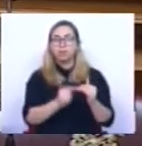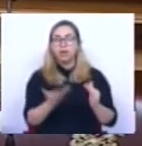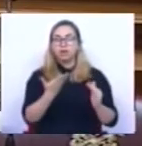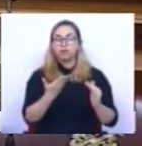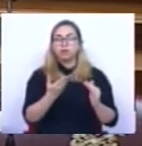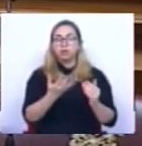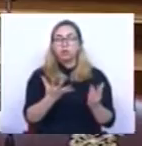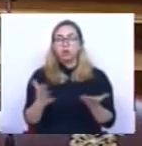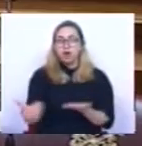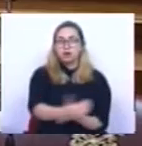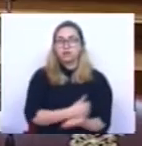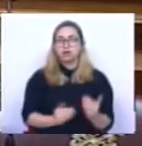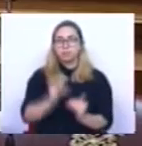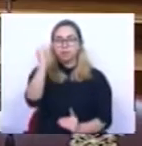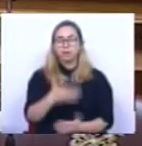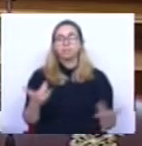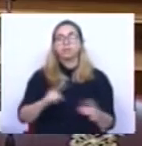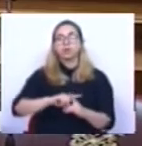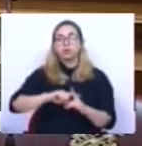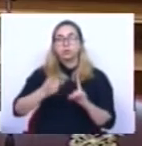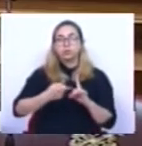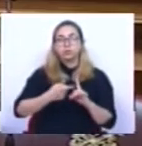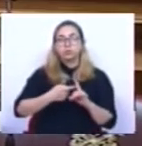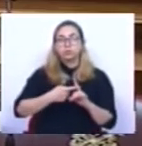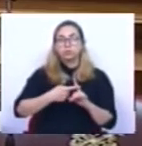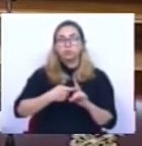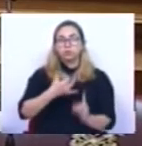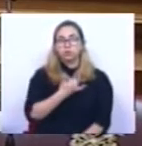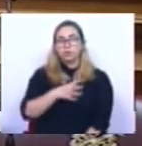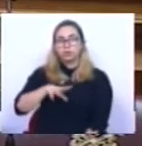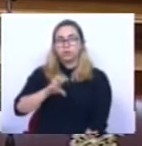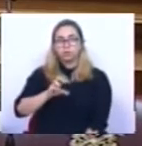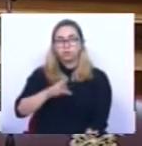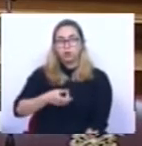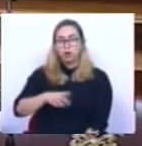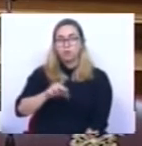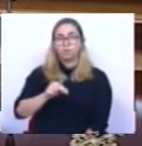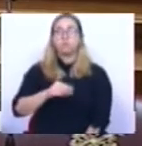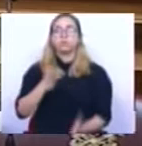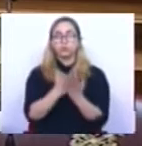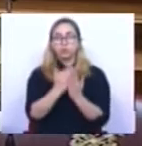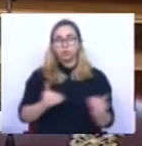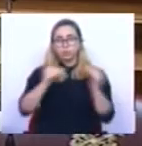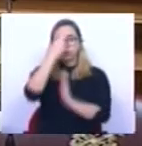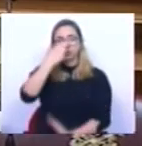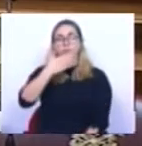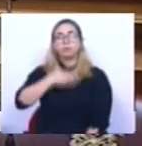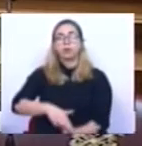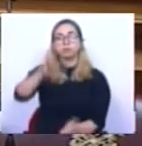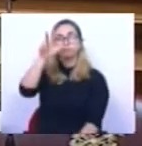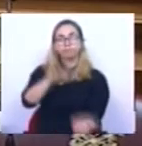receitas. Em dezembro de 2019, o Conselho Geral do Instituto Politécnico de Castelo Branco aprovou um plano para a reestruturação da